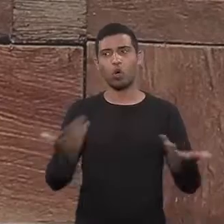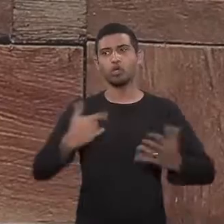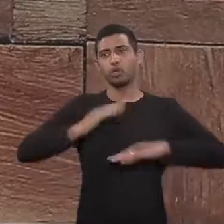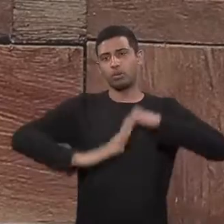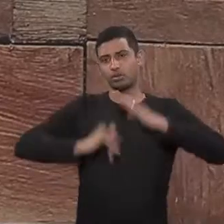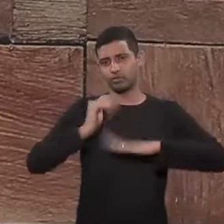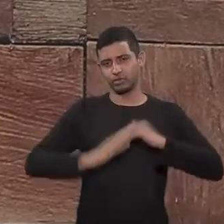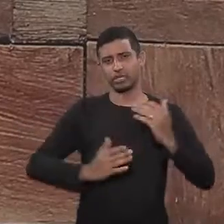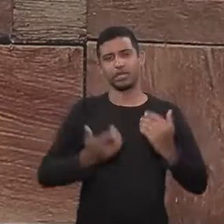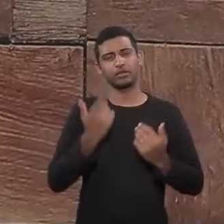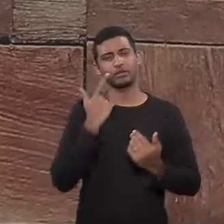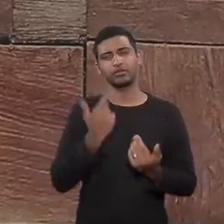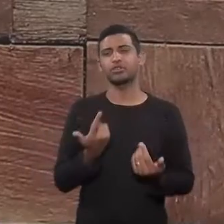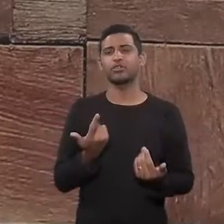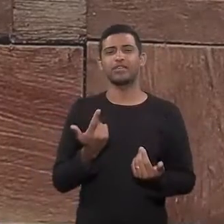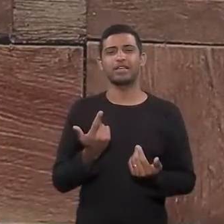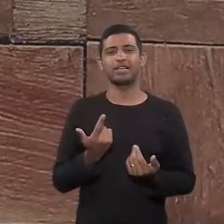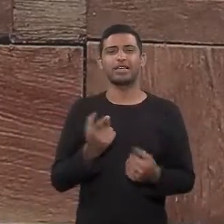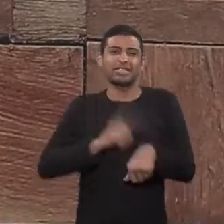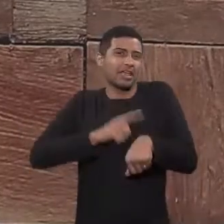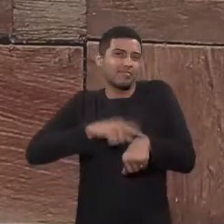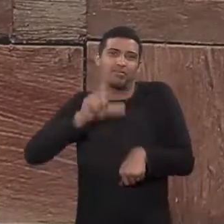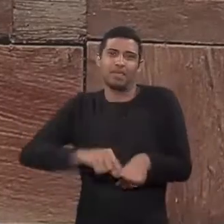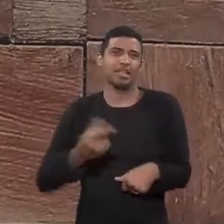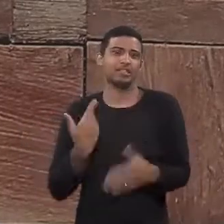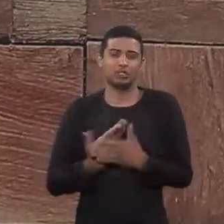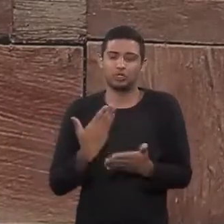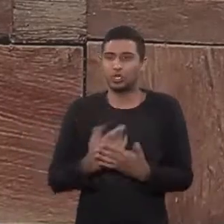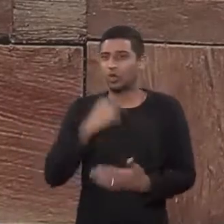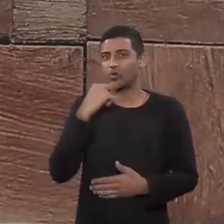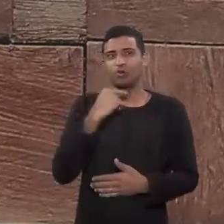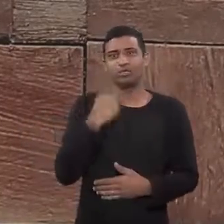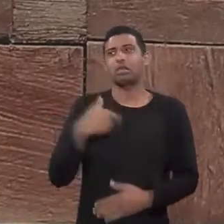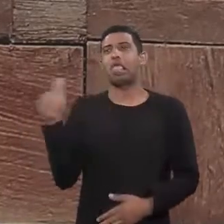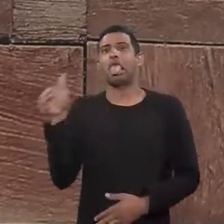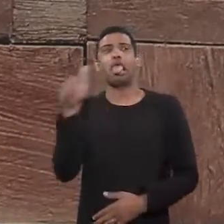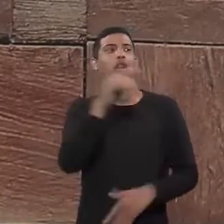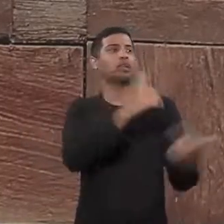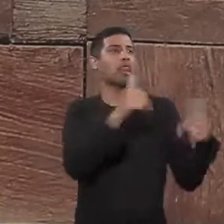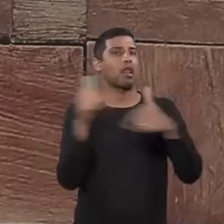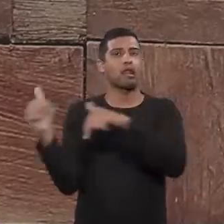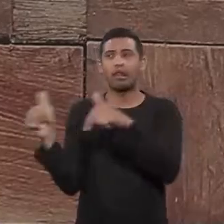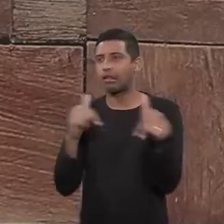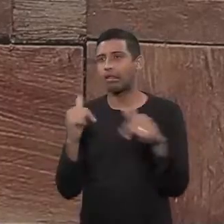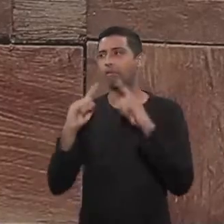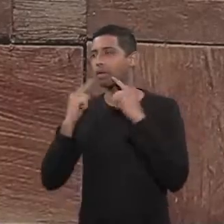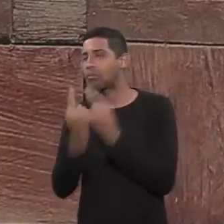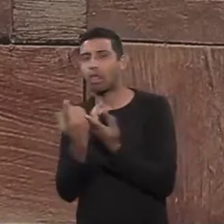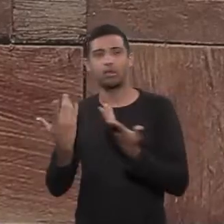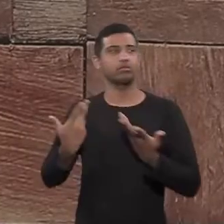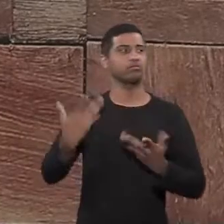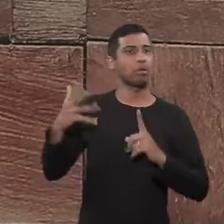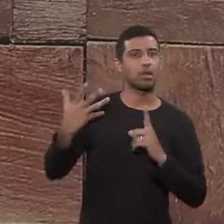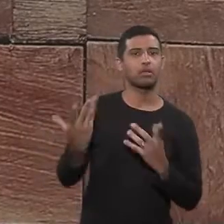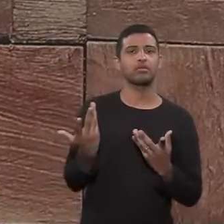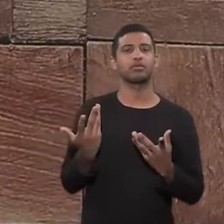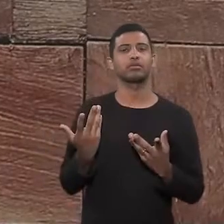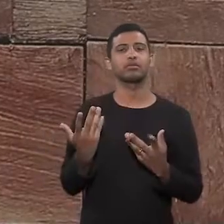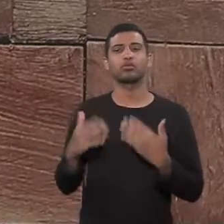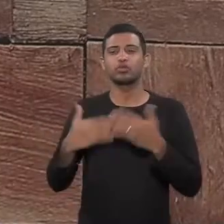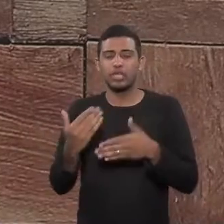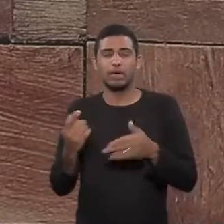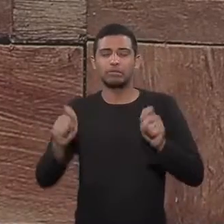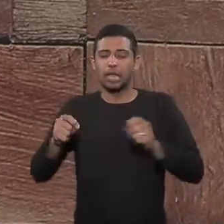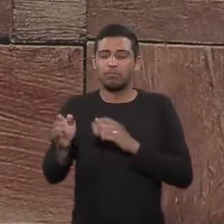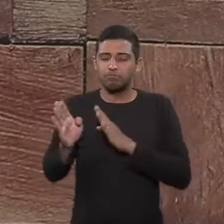como profissional, a gente tem cada vez menos tempo para estudar. A gente corre de um lado para o outro. Então, cada vez mais a gente aprende a remir